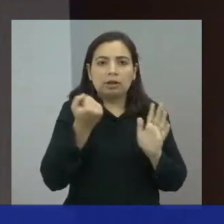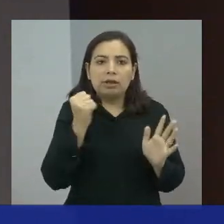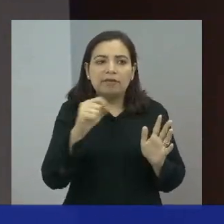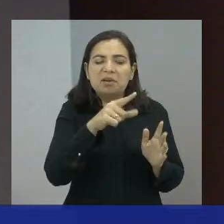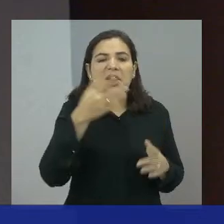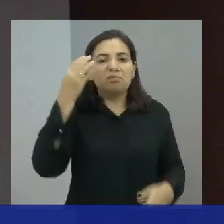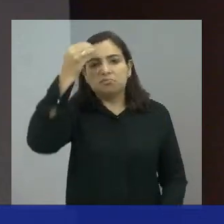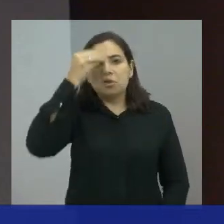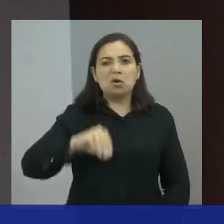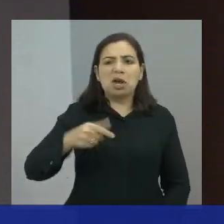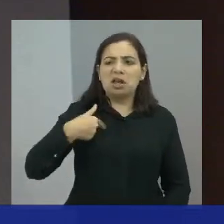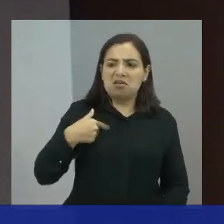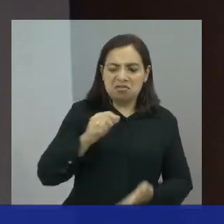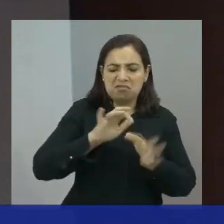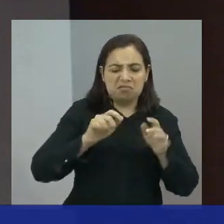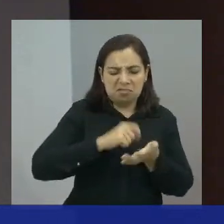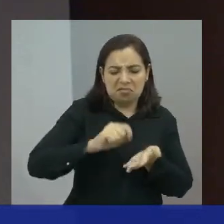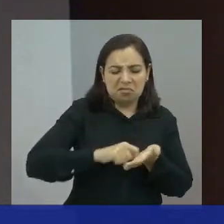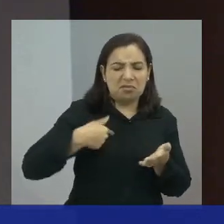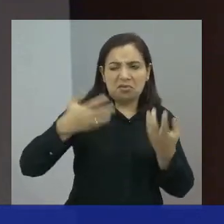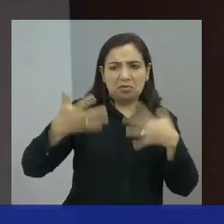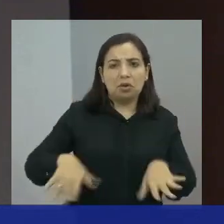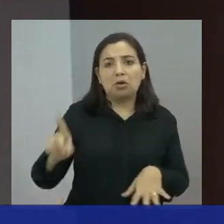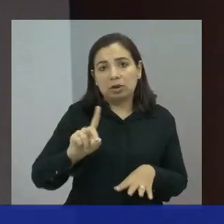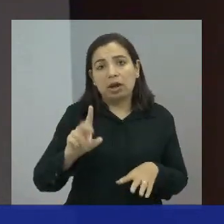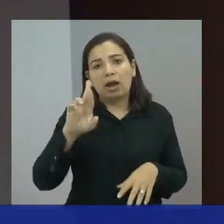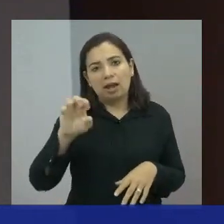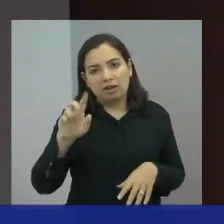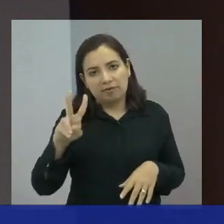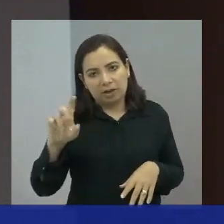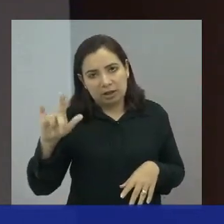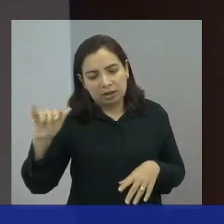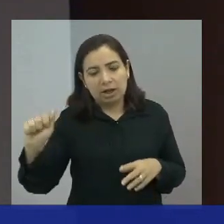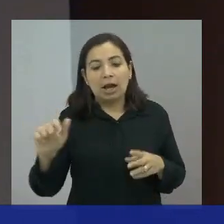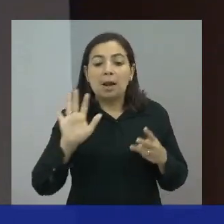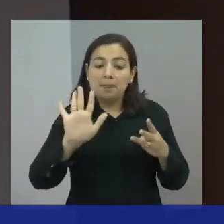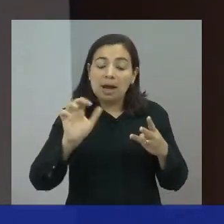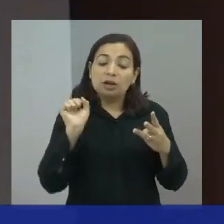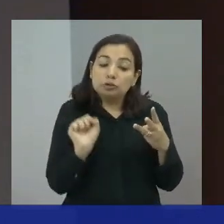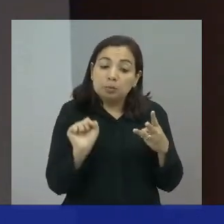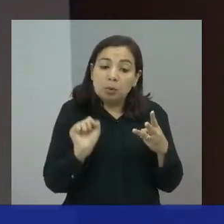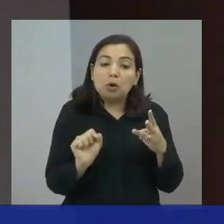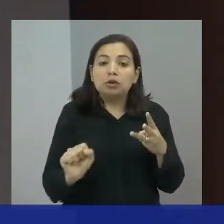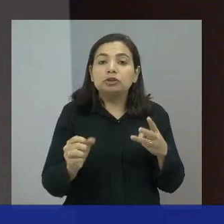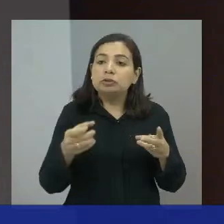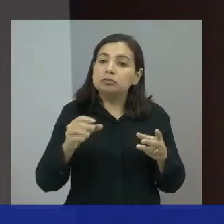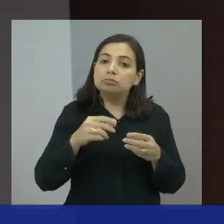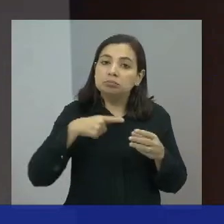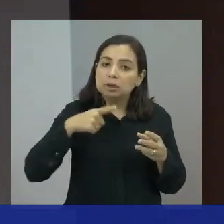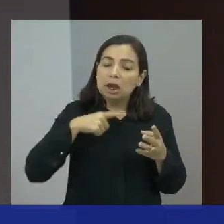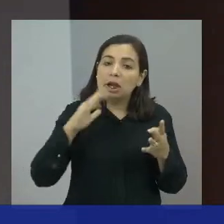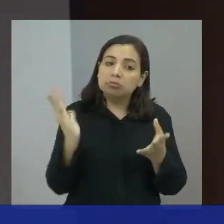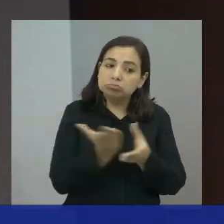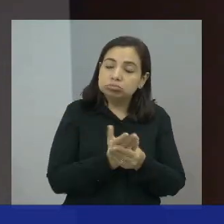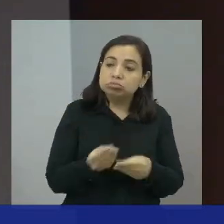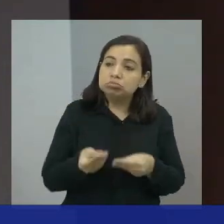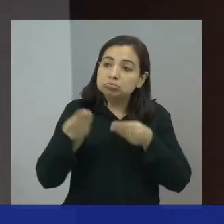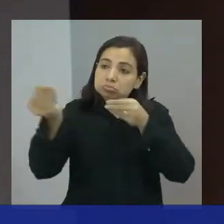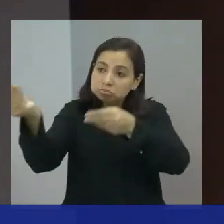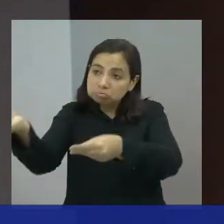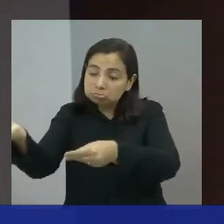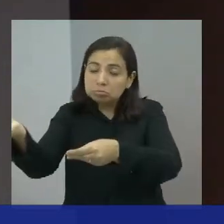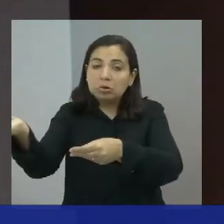defende. Mas, havendo defesa e julgamento, ele pode ainda apresentar um recurso, que é a